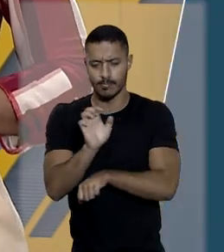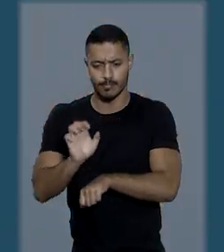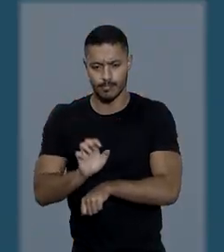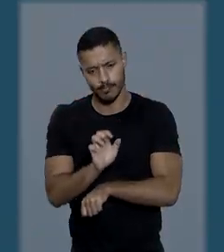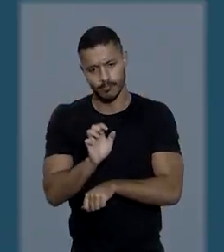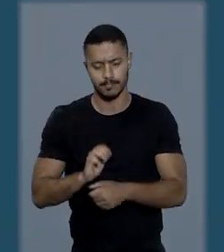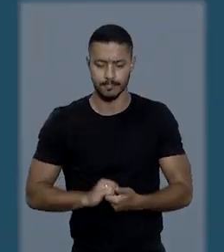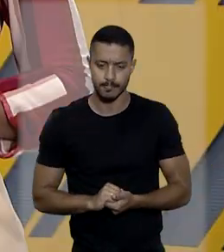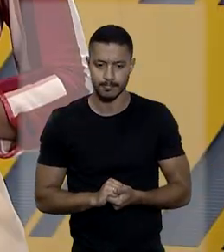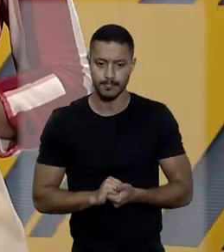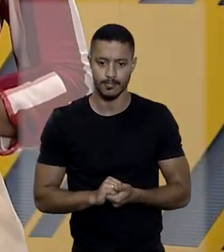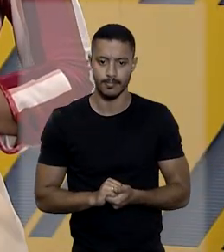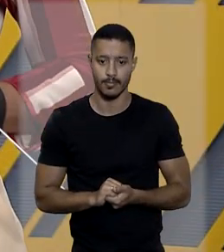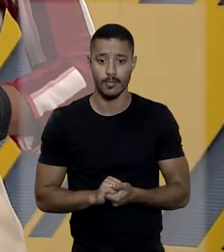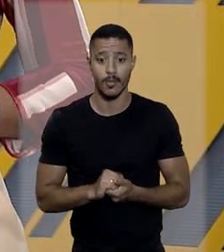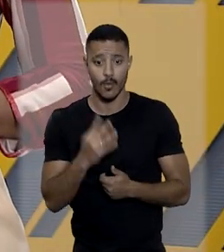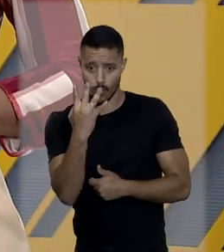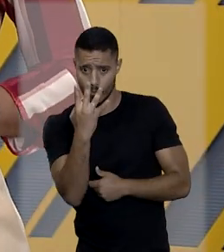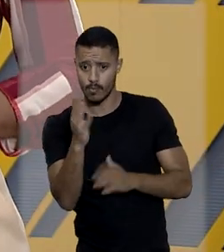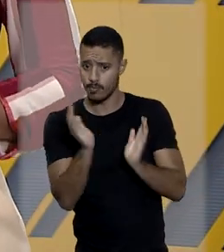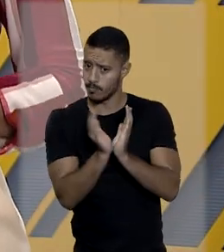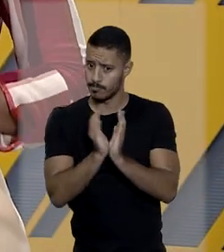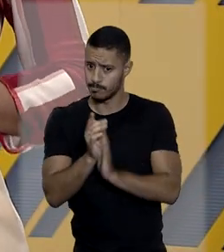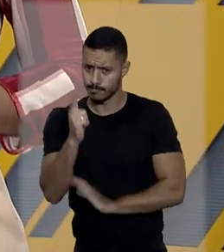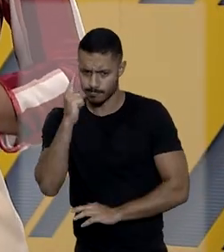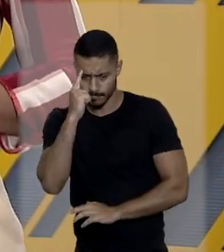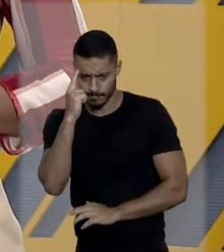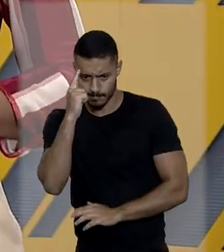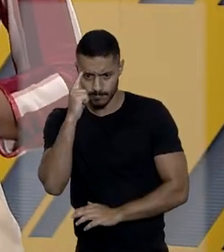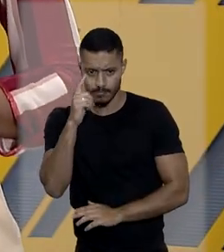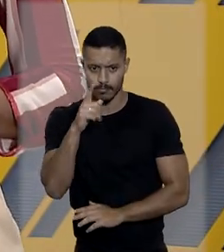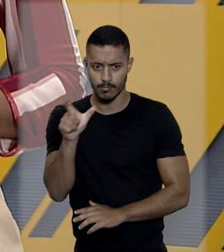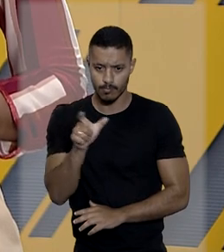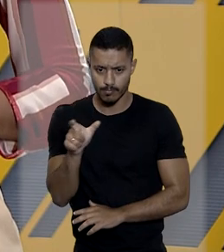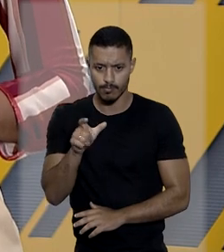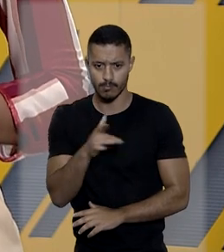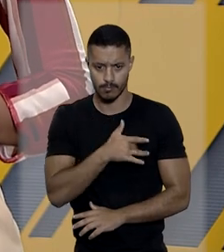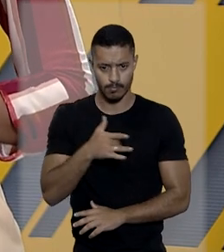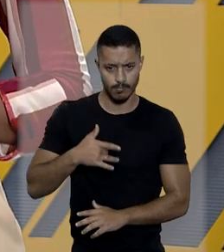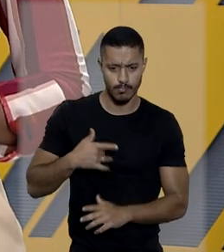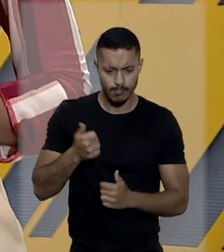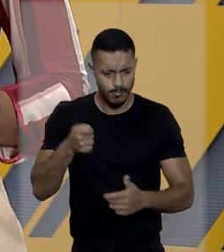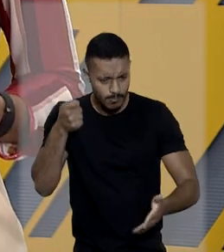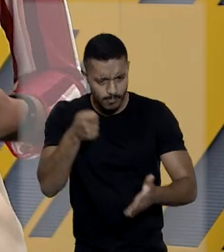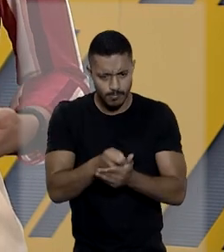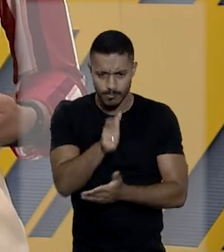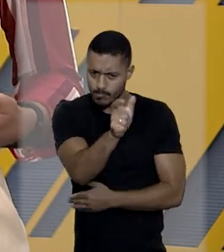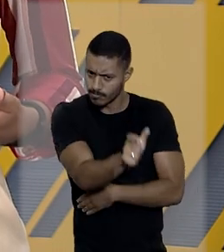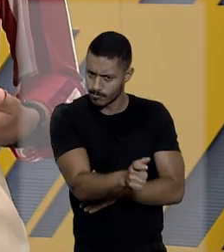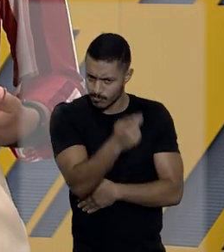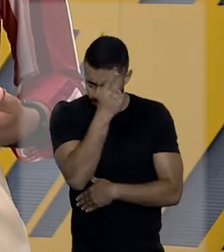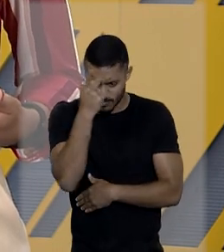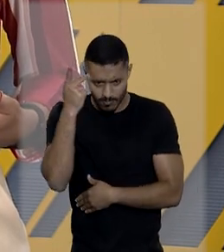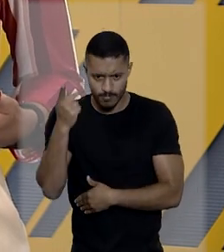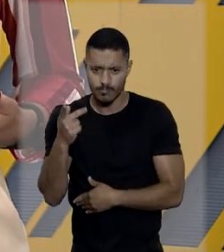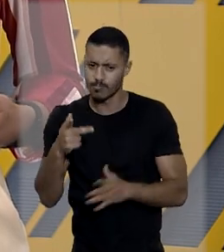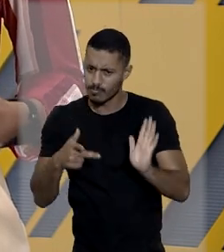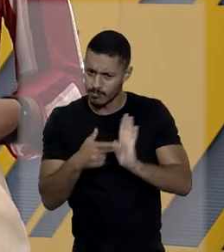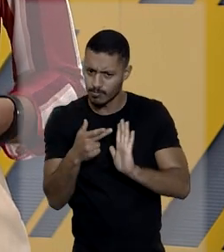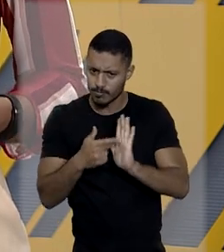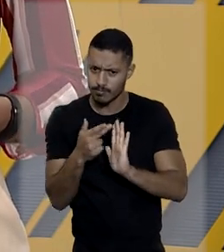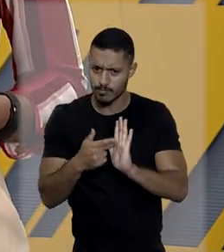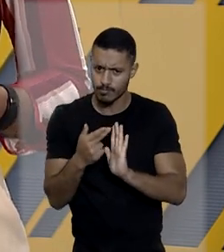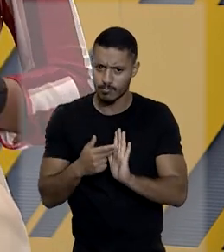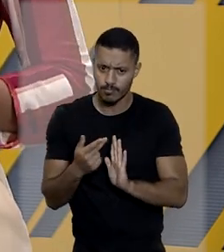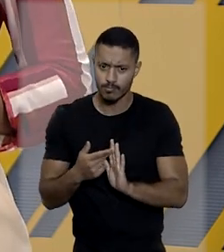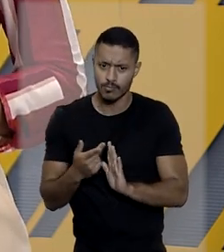Estadual. E a quarta turma decidiu que plano de saúde terá que ressarcir um cliente das despesas com cirurgia